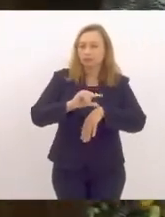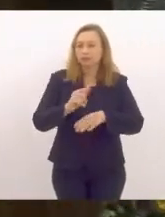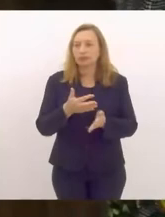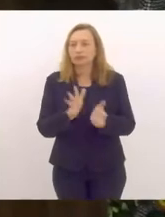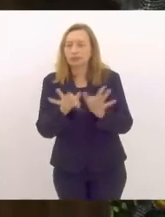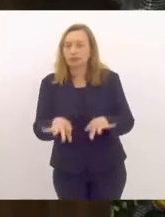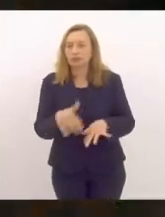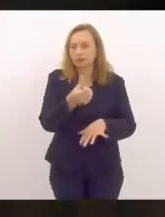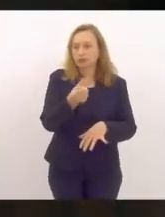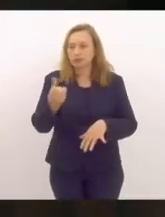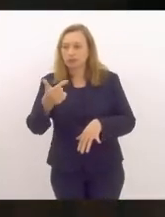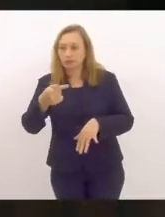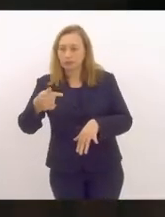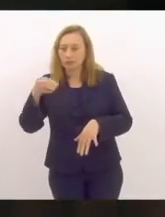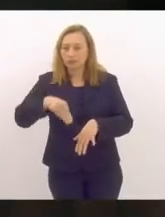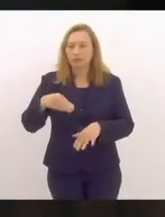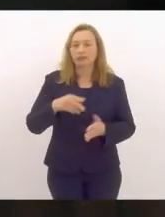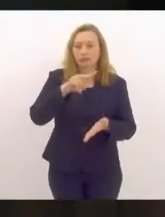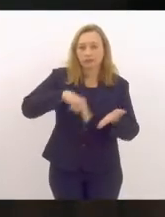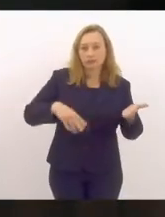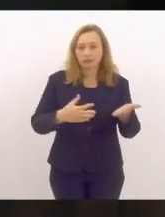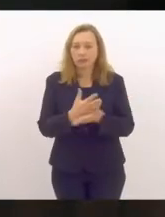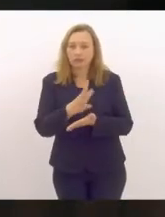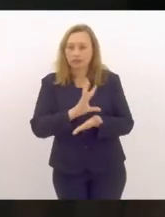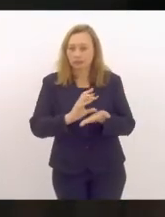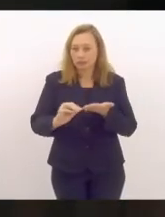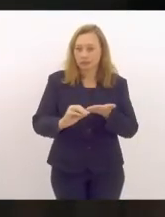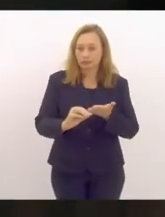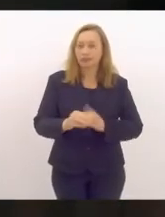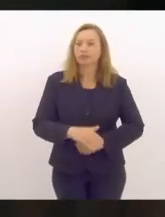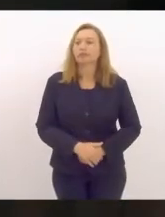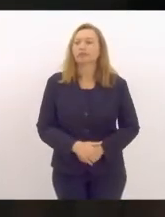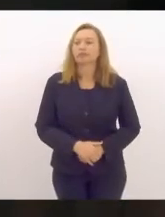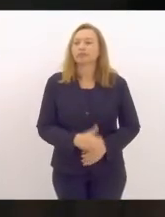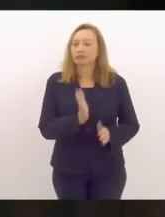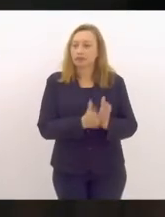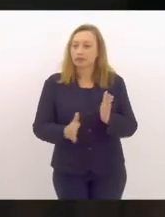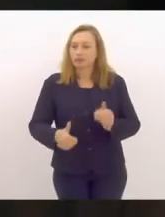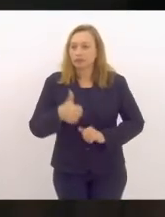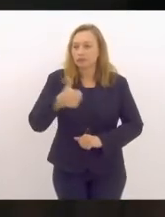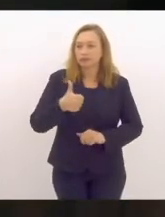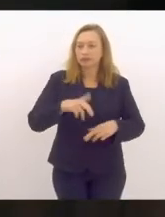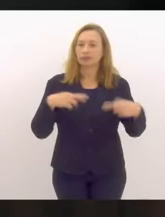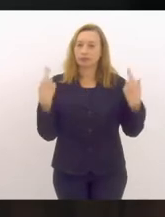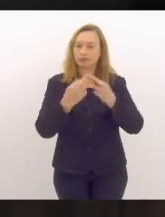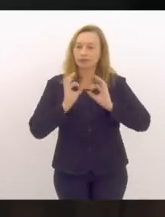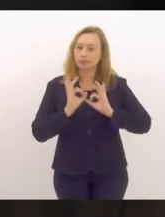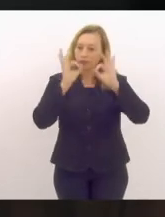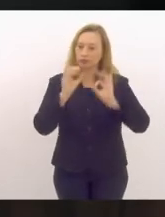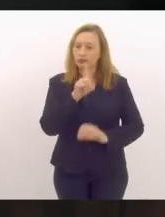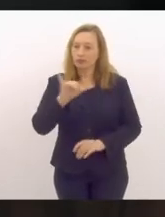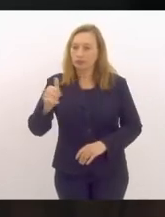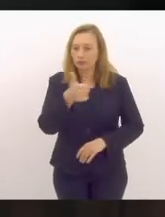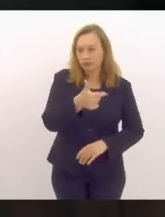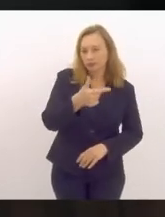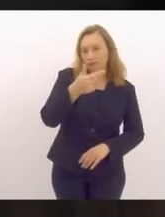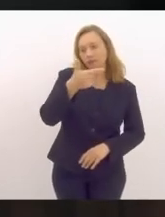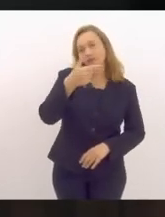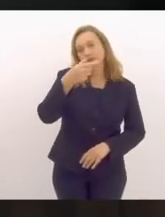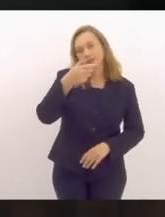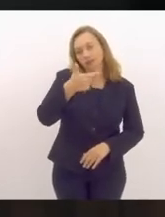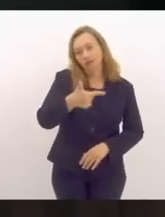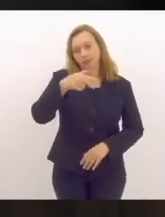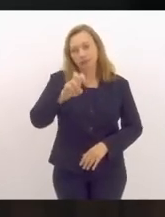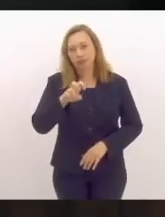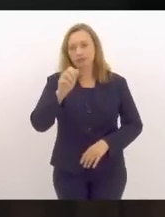minutos. Lida e aprovada a ata, passa-se à ordem da primeira sessão extraordinária do dia 25 de agosto de 22.